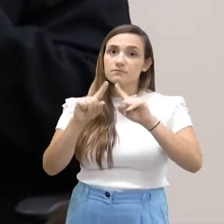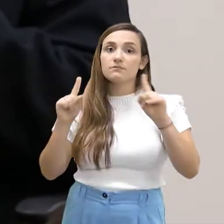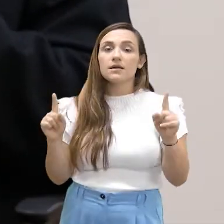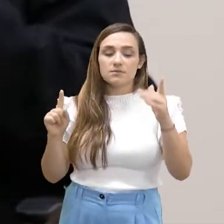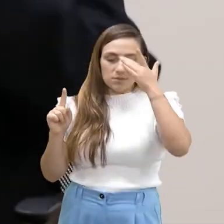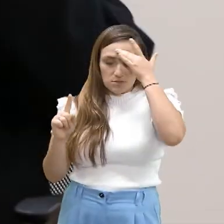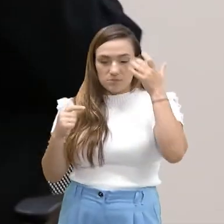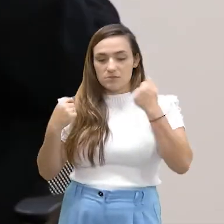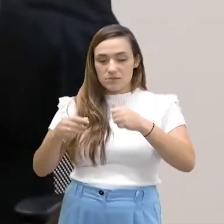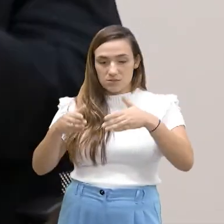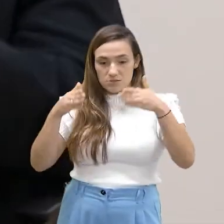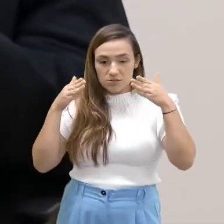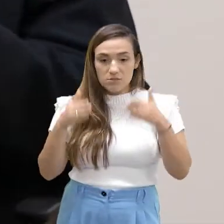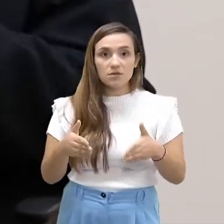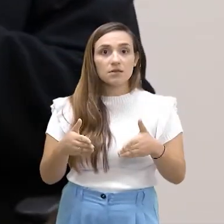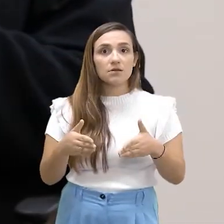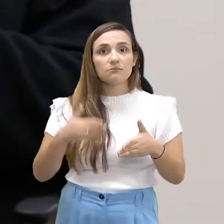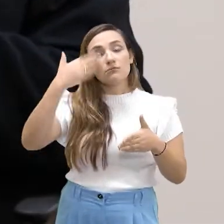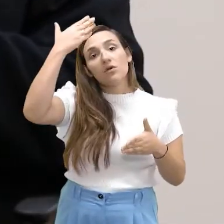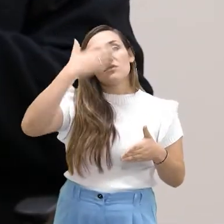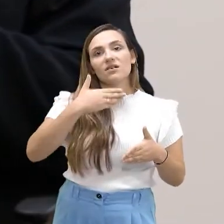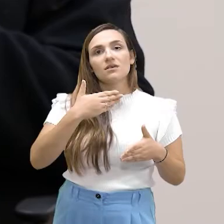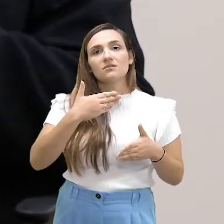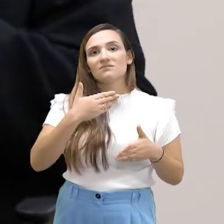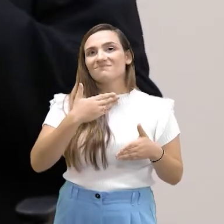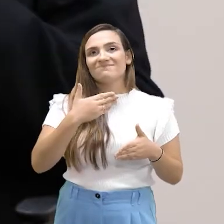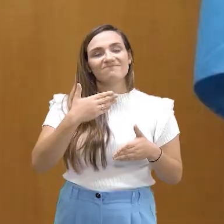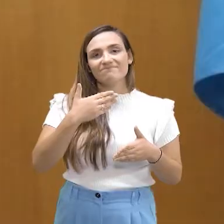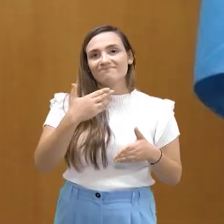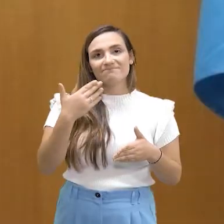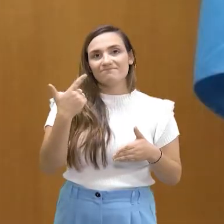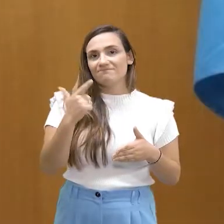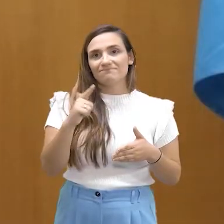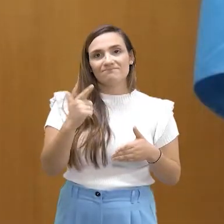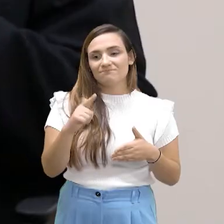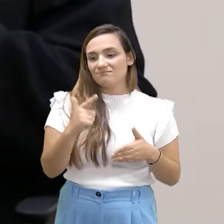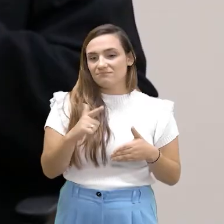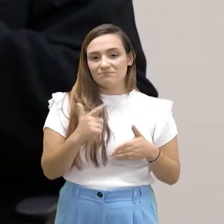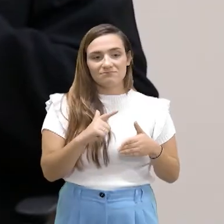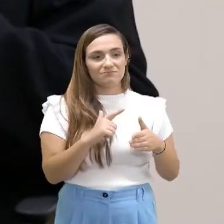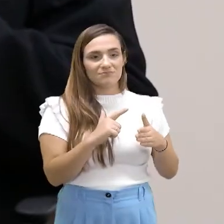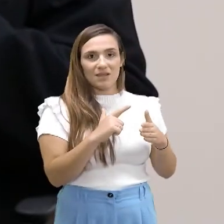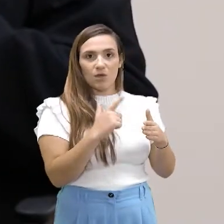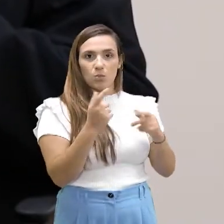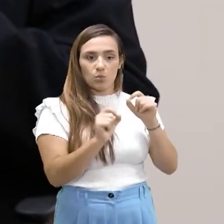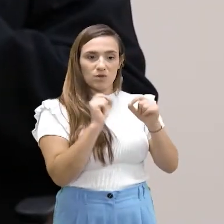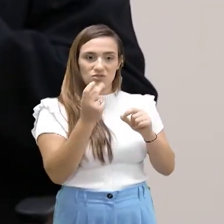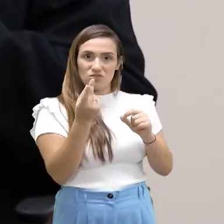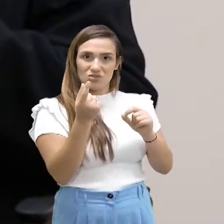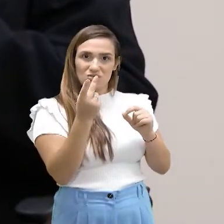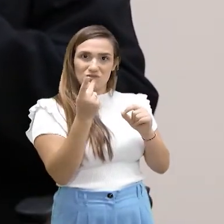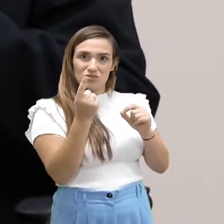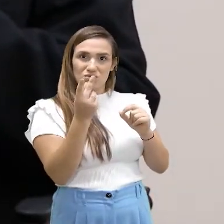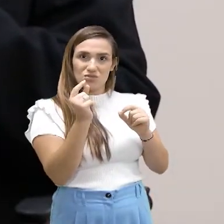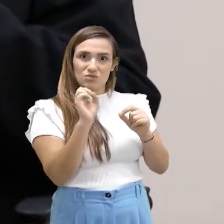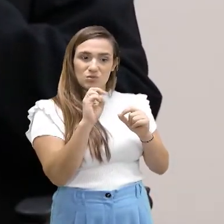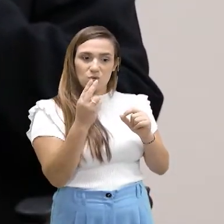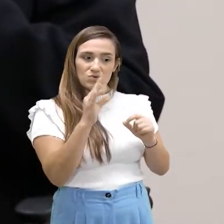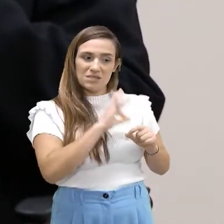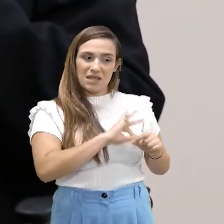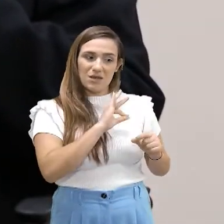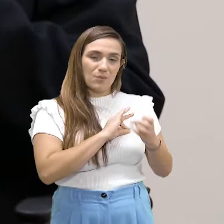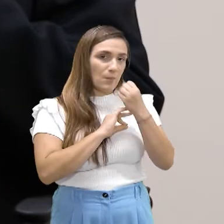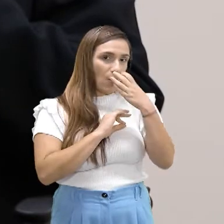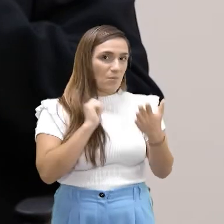Agora, a pessoa tem que chegar no cartório e provar que não tem patrimônio ativo, nem